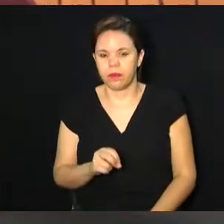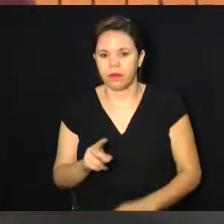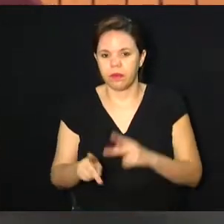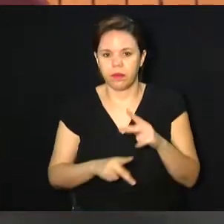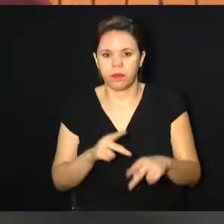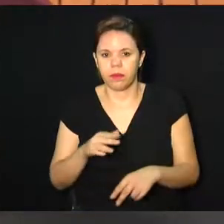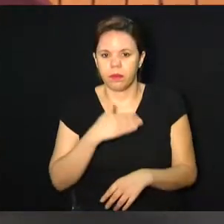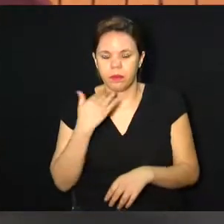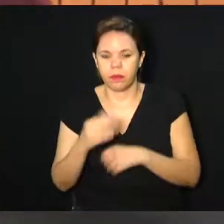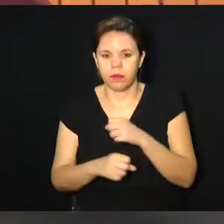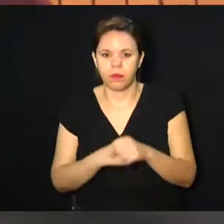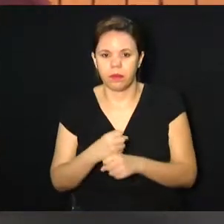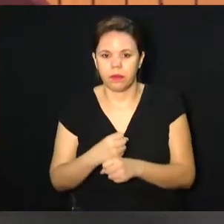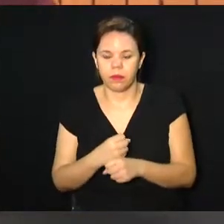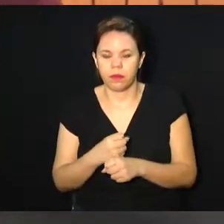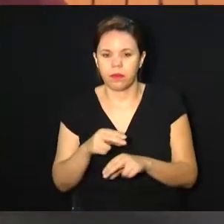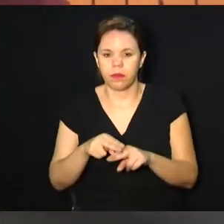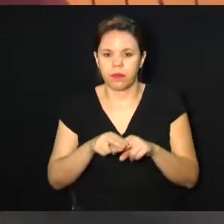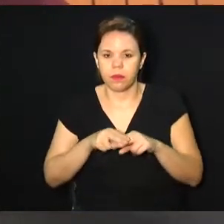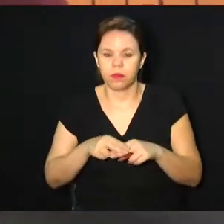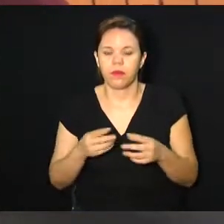Campinas por causa da poluição.